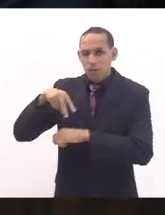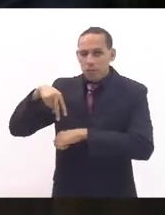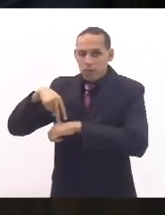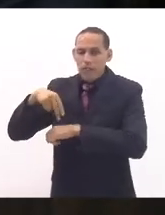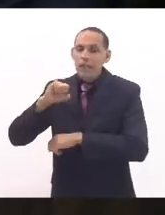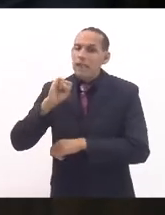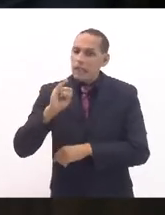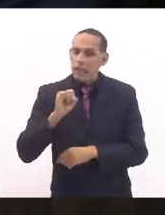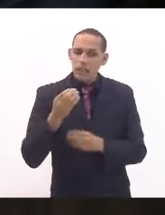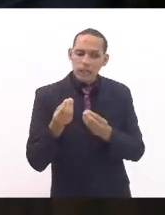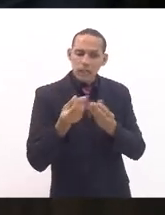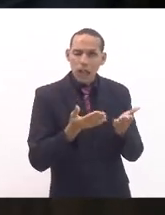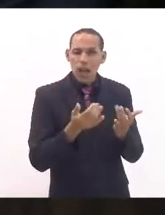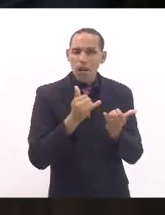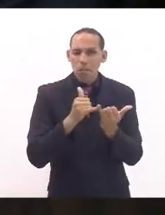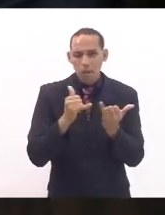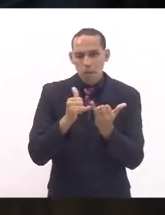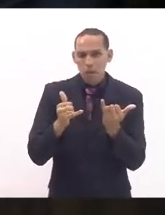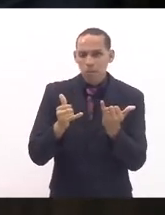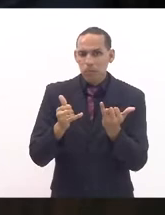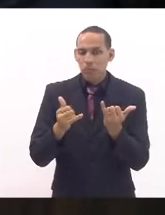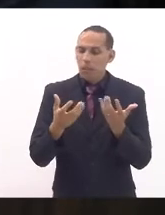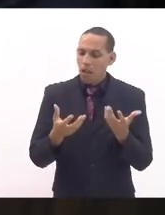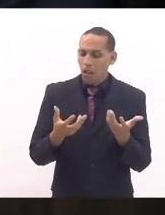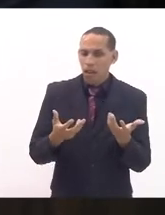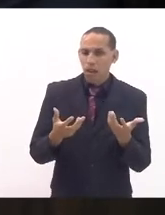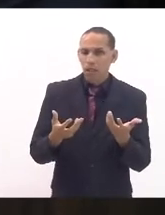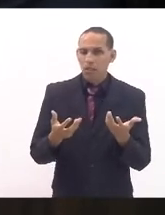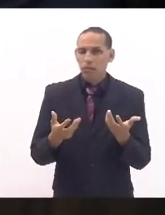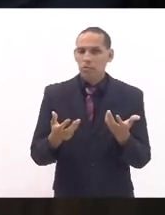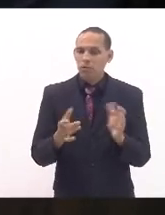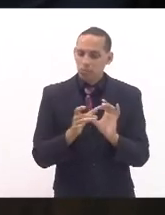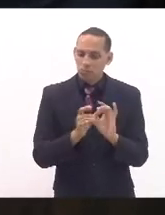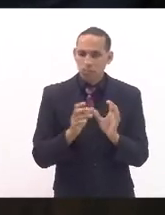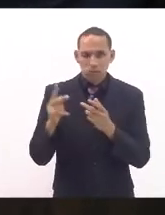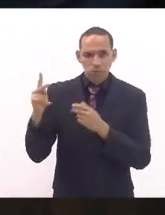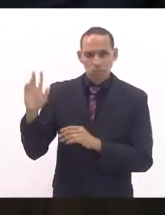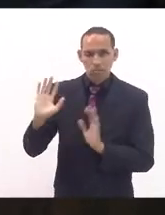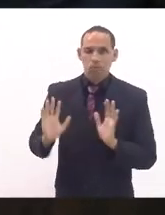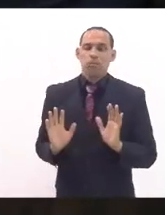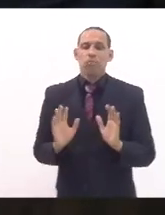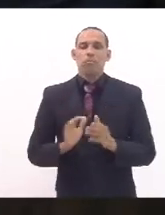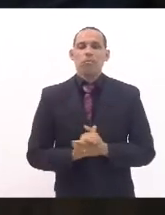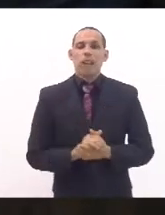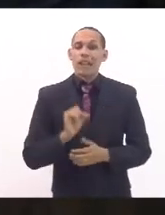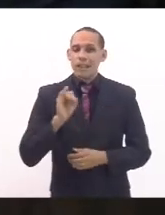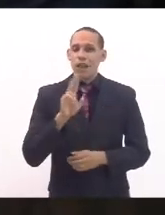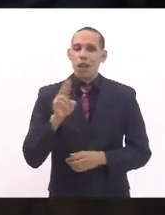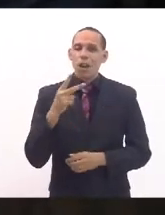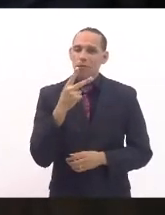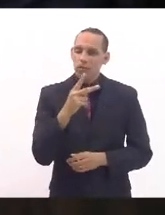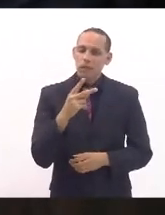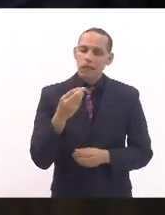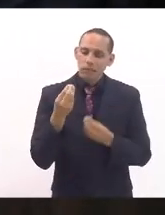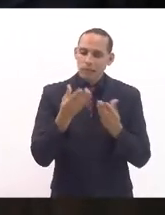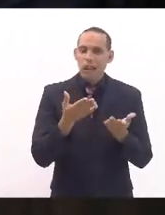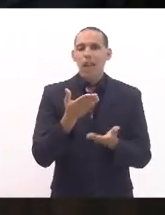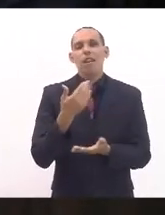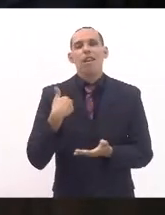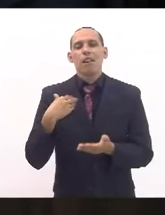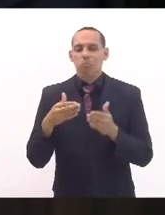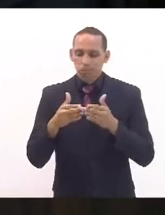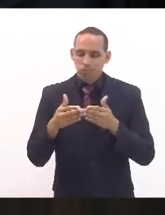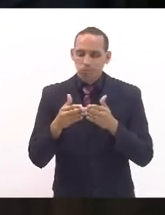quiser conceder a parte... Se ele citar vosso nome, ao final eu